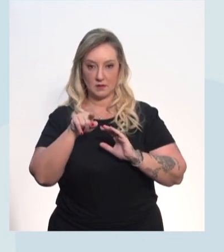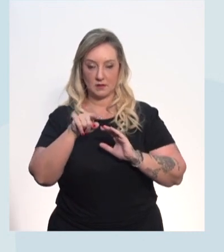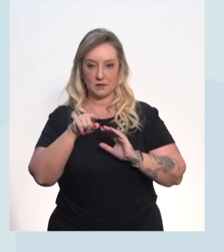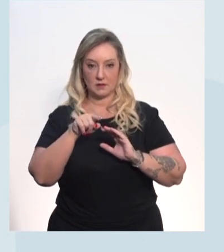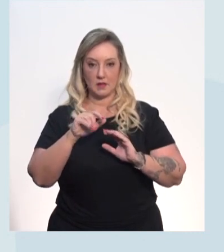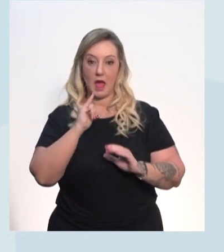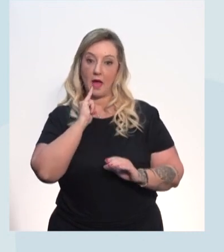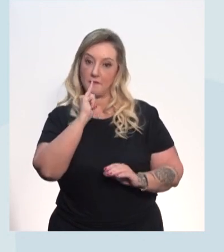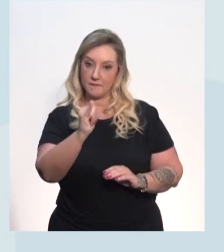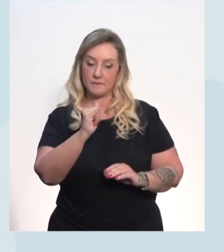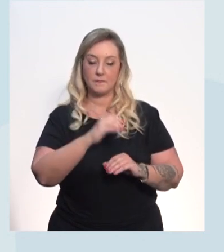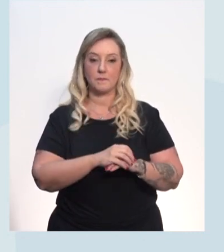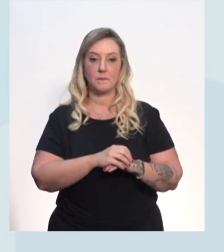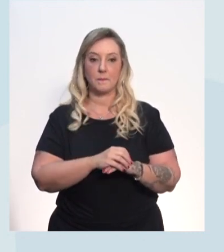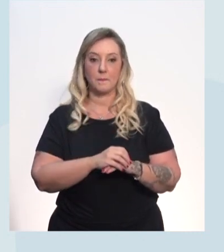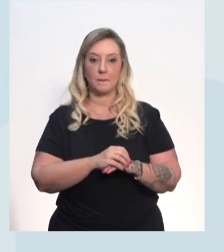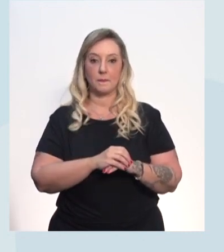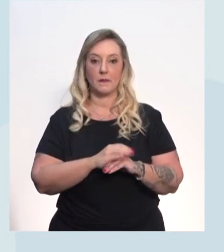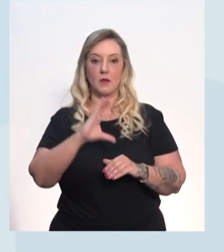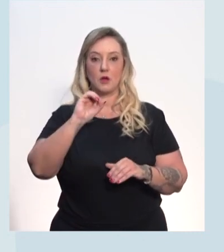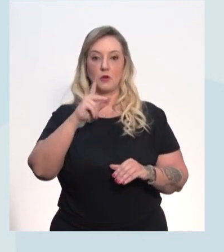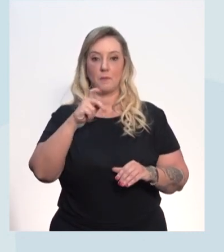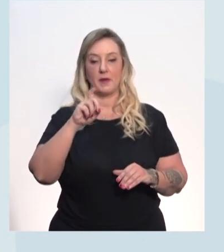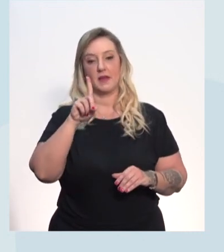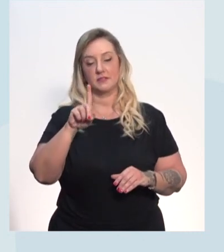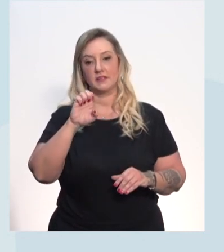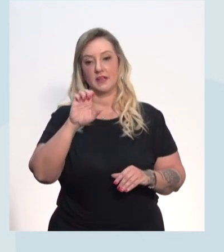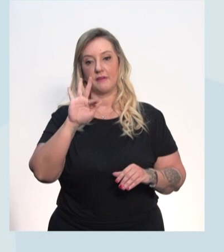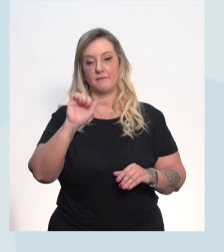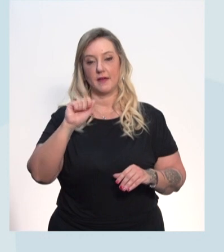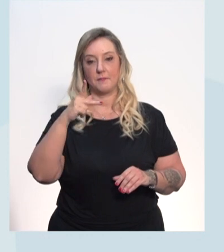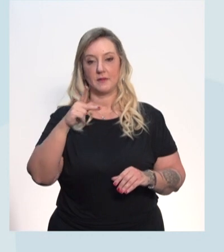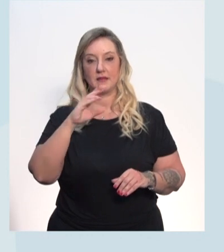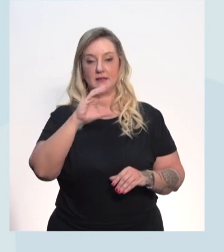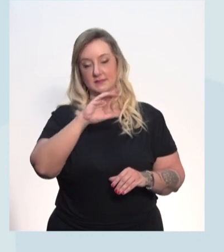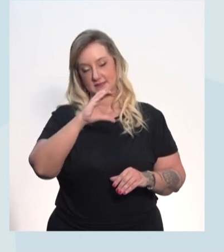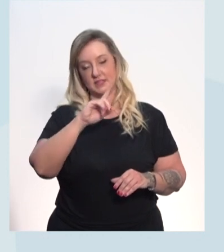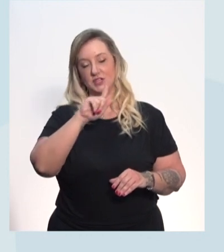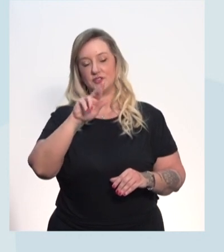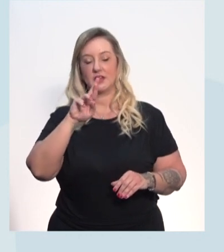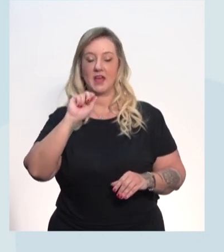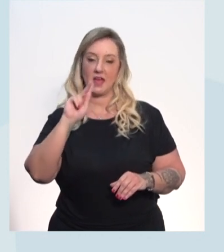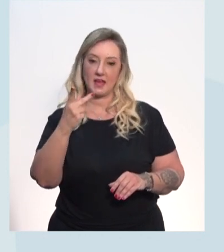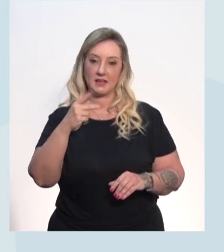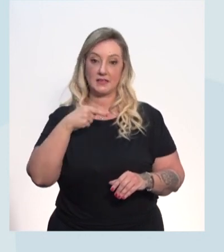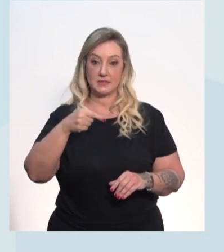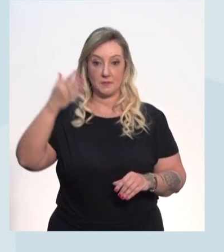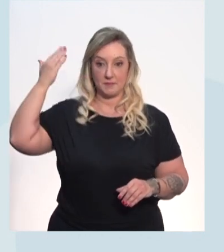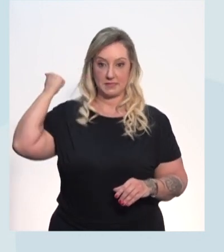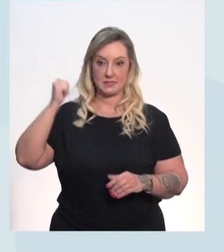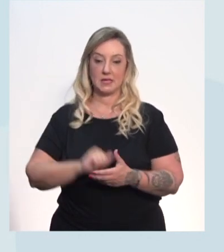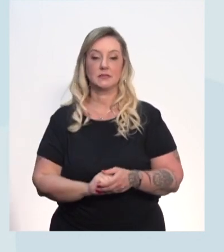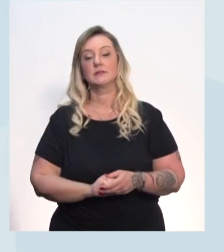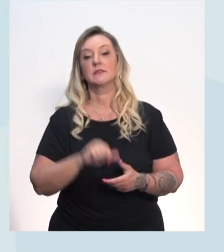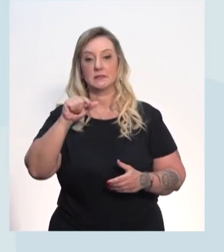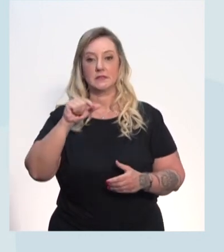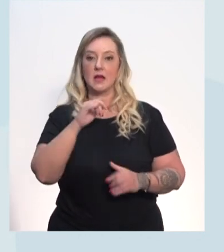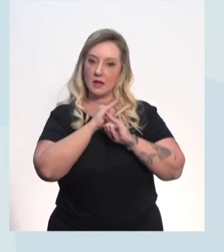vocês têm para abordar questões que são específicas de cada escola, a realidade de cada